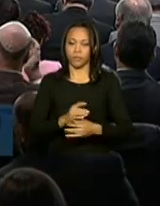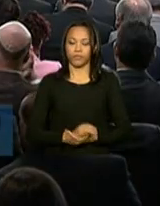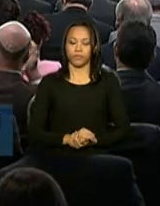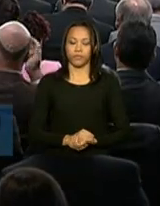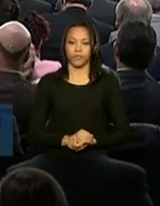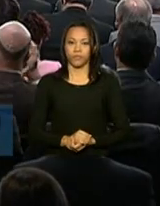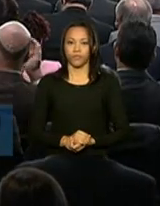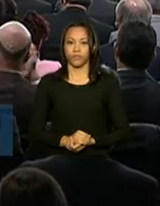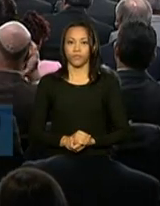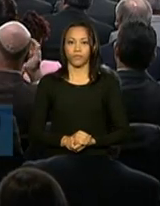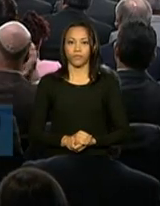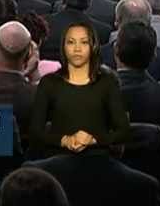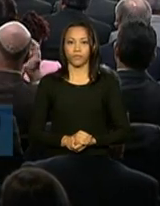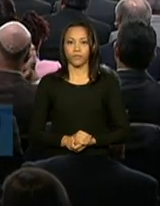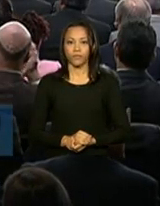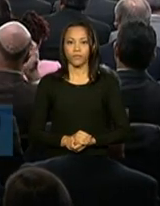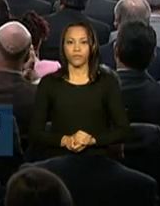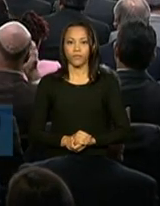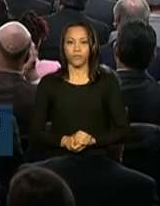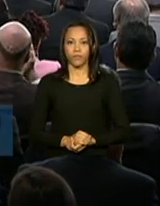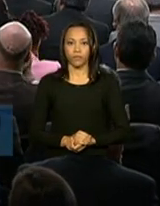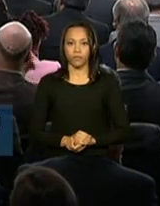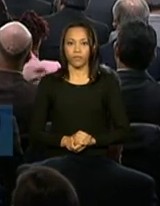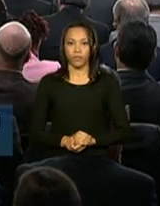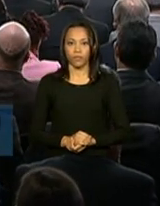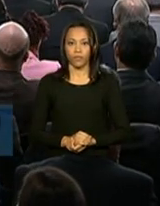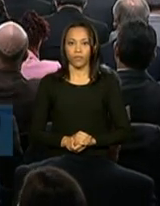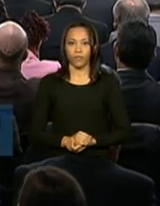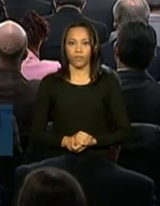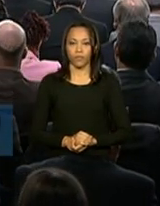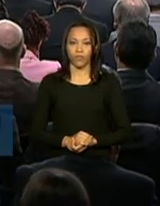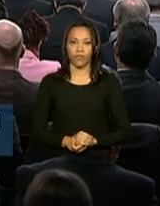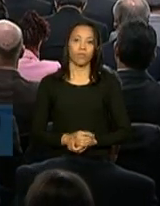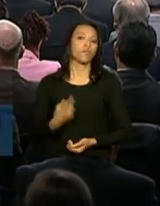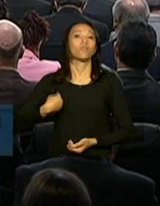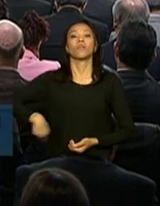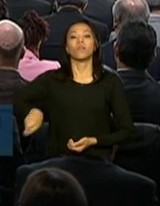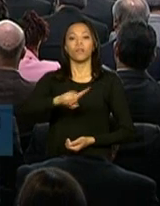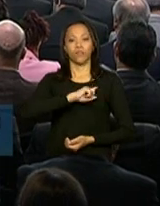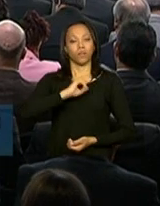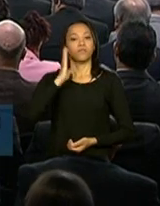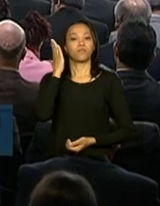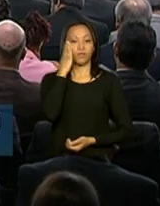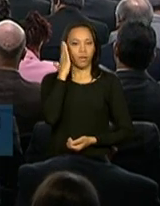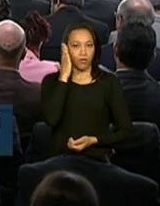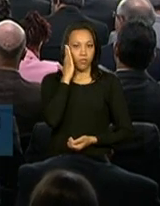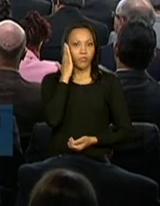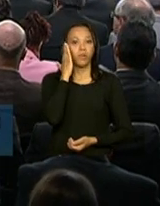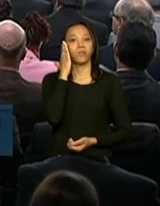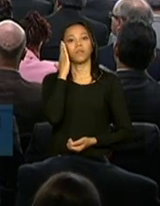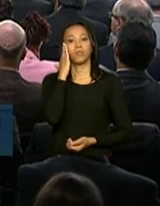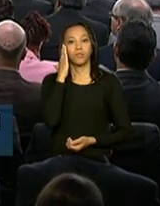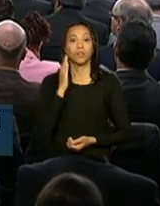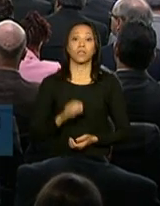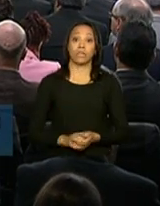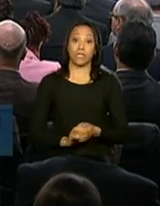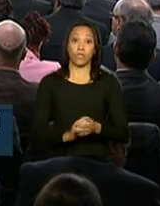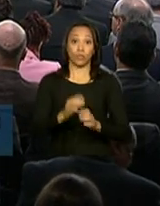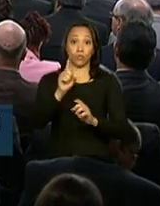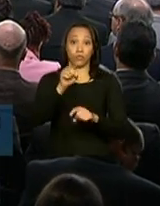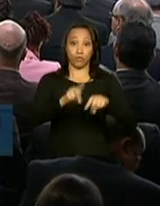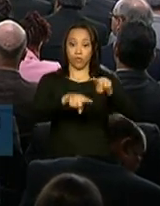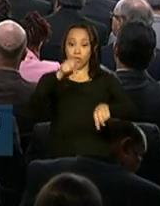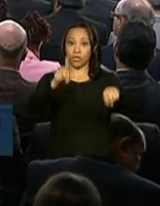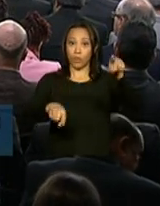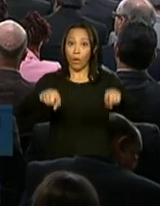Nós sabemos que a desigualdade começa, por exemplo,